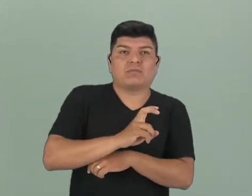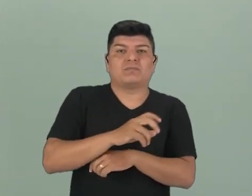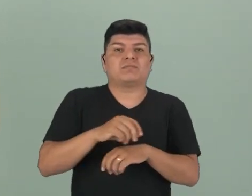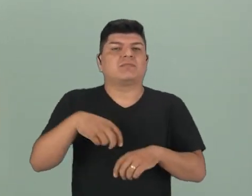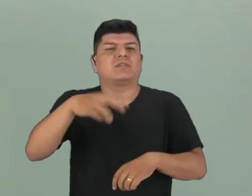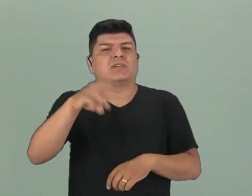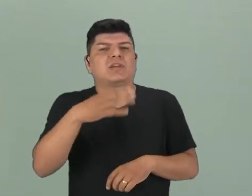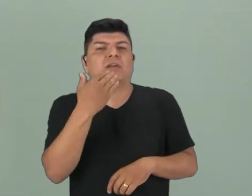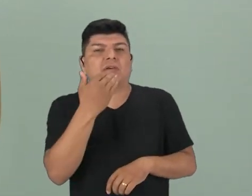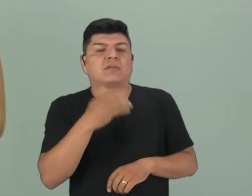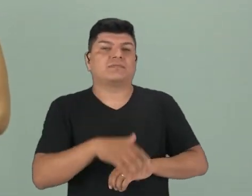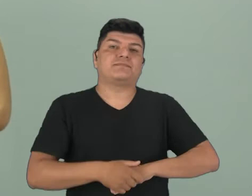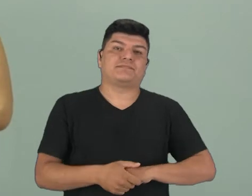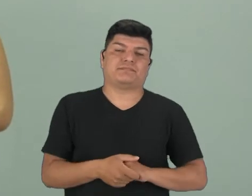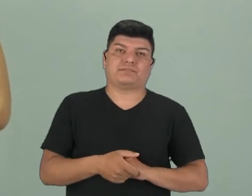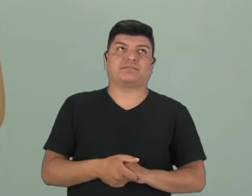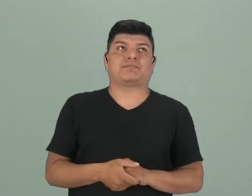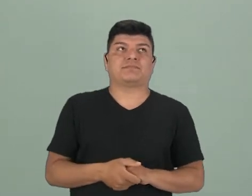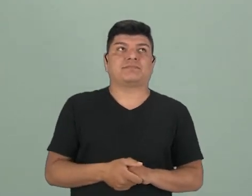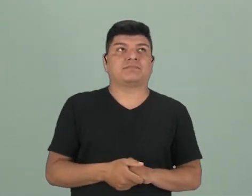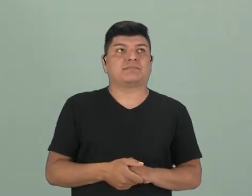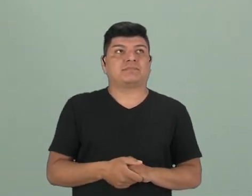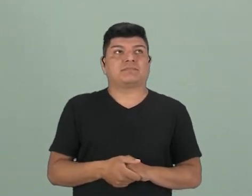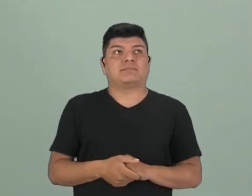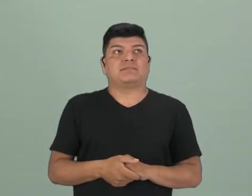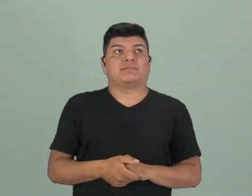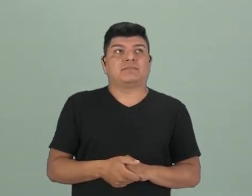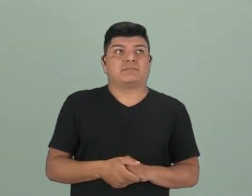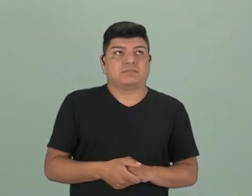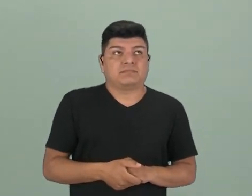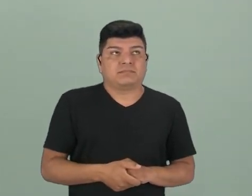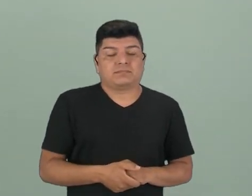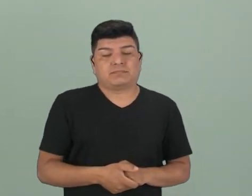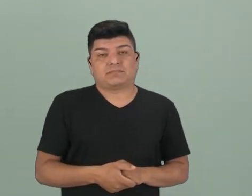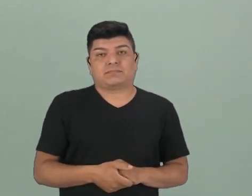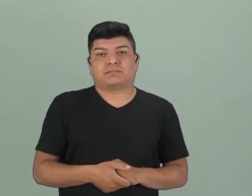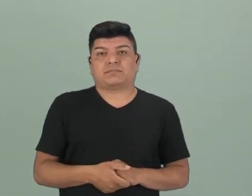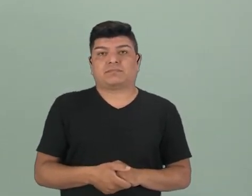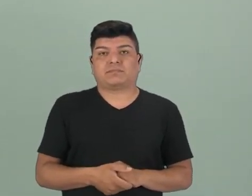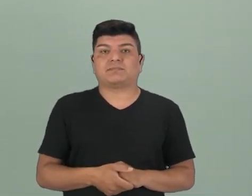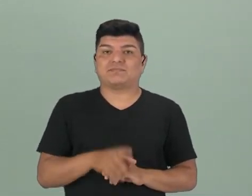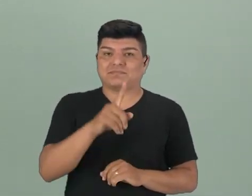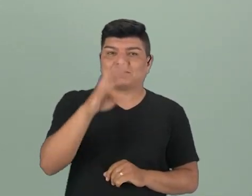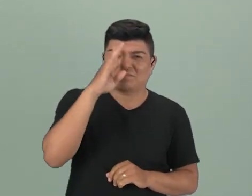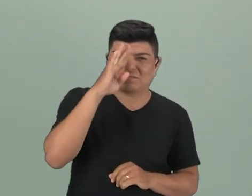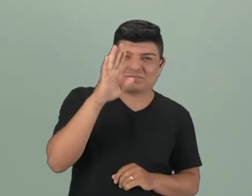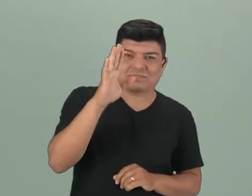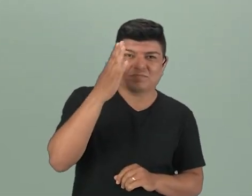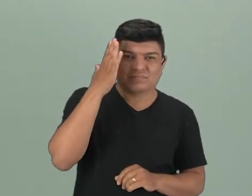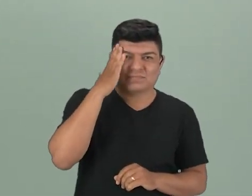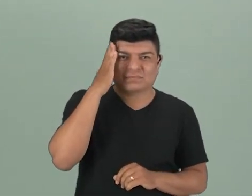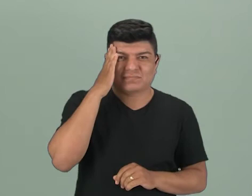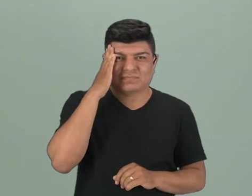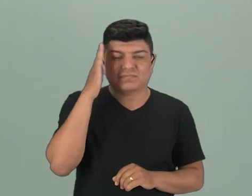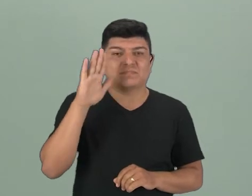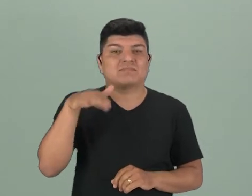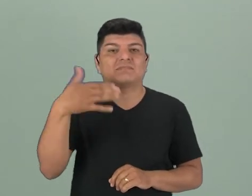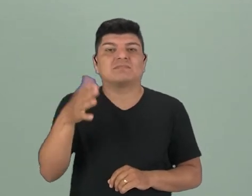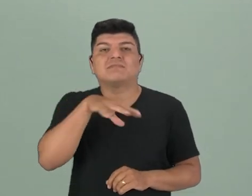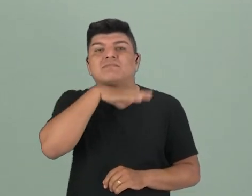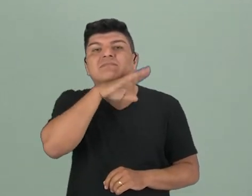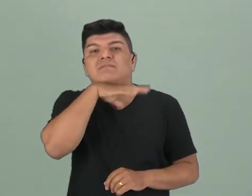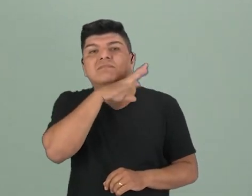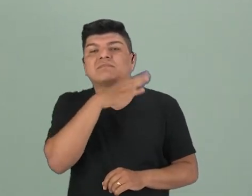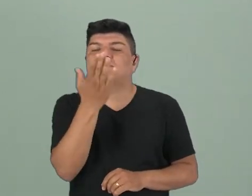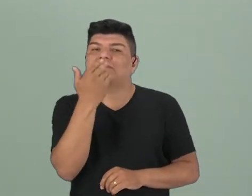aí? Quem será? Deixa eu só pegar aqui. Você já imaginou qual é o animal que se alimenta da serpente?